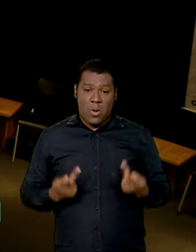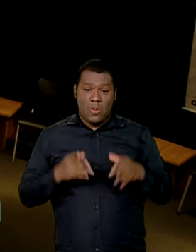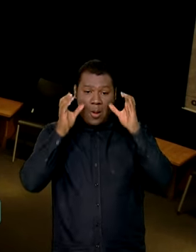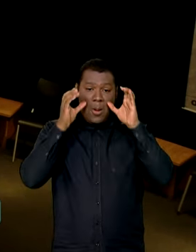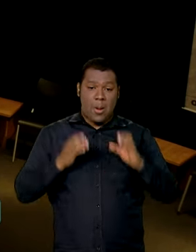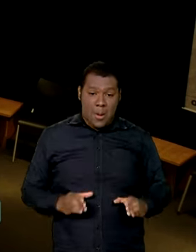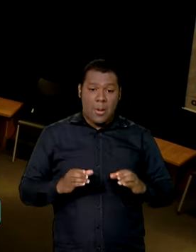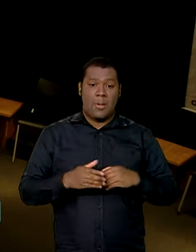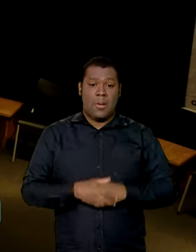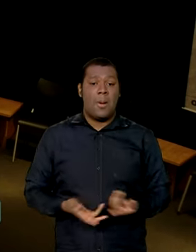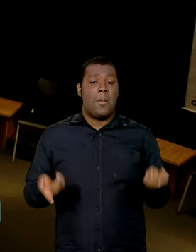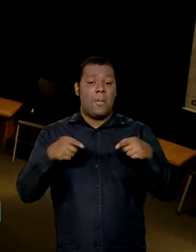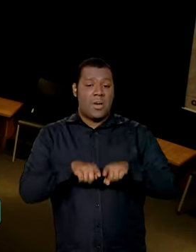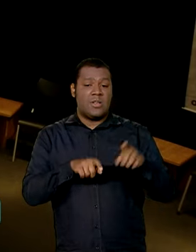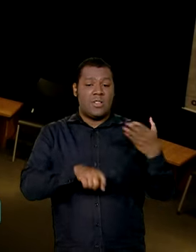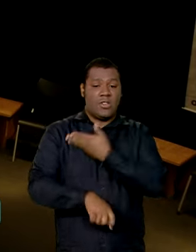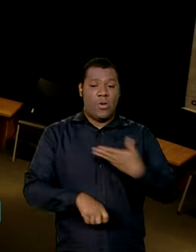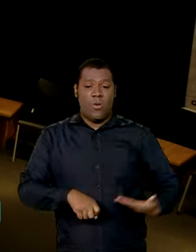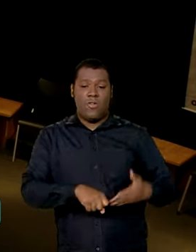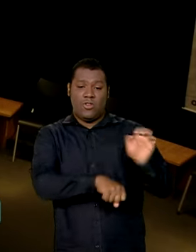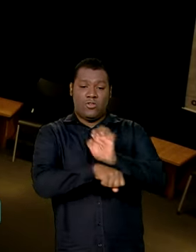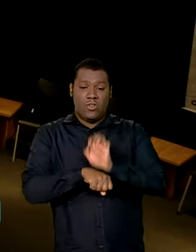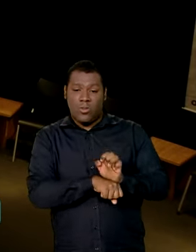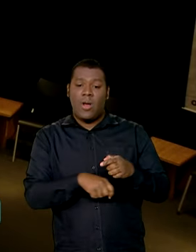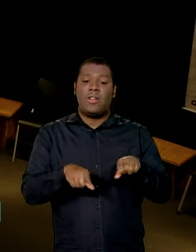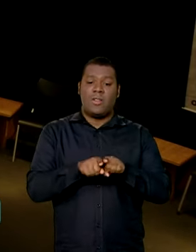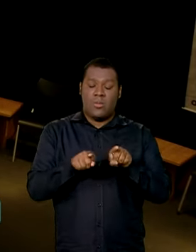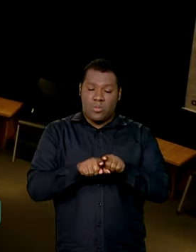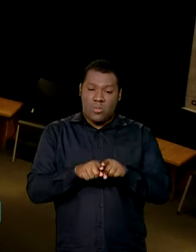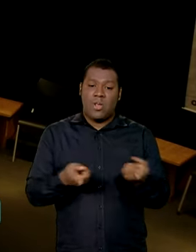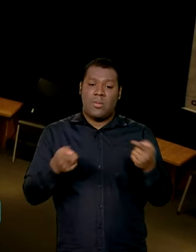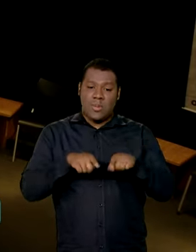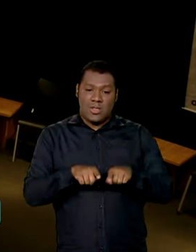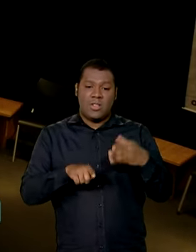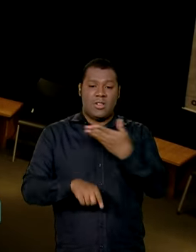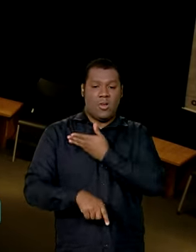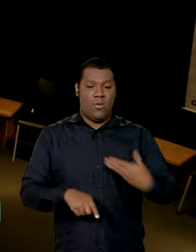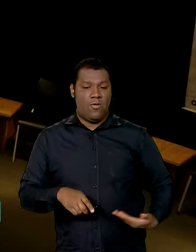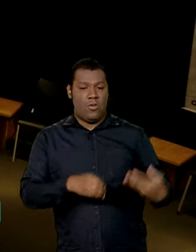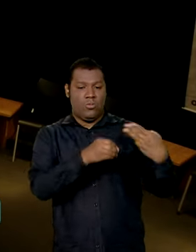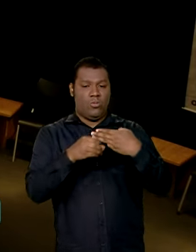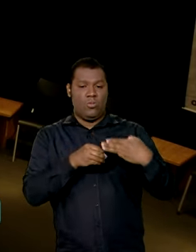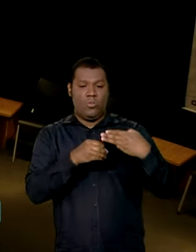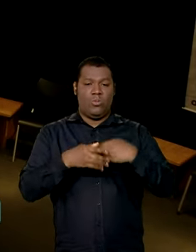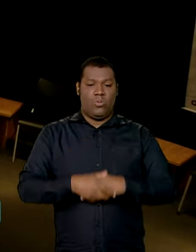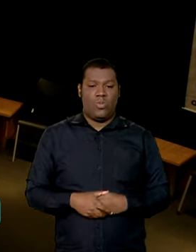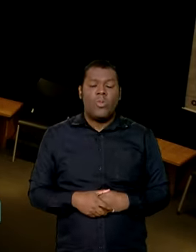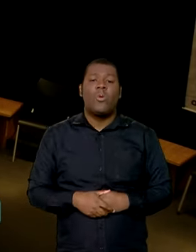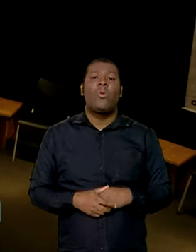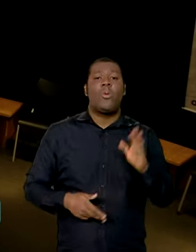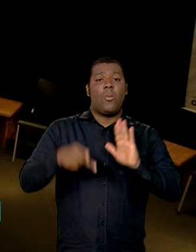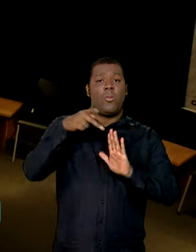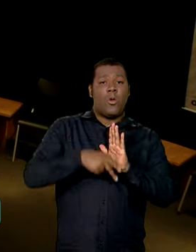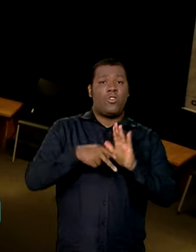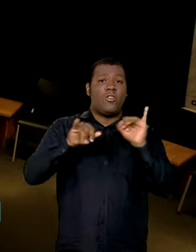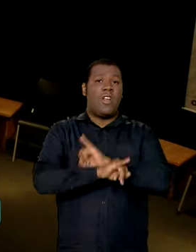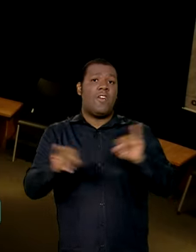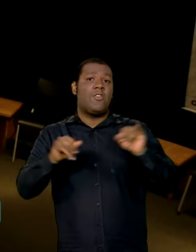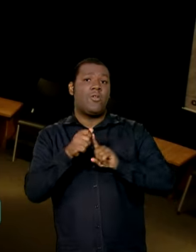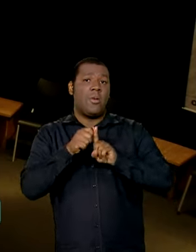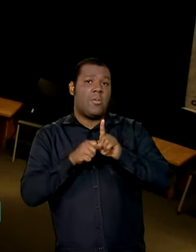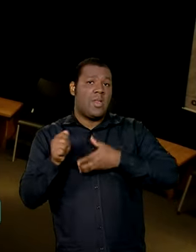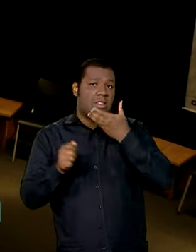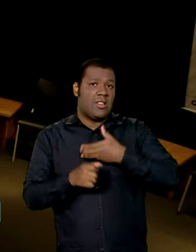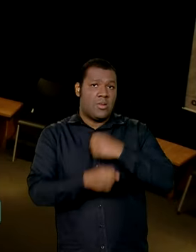em parceria com governos estaduais e municipais. E Vanessa, quando o programa foi anunciado em dezembro do ano passado, o